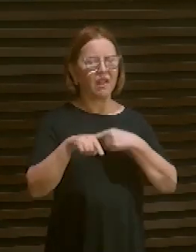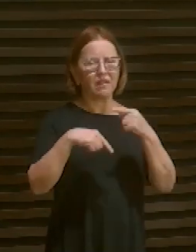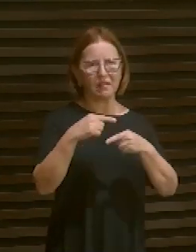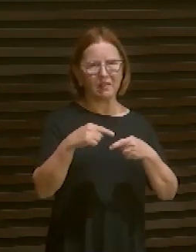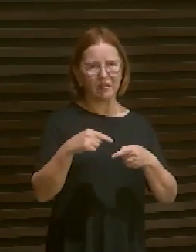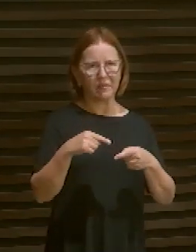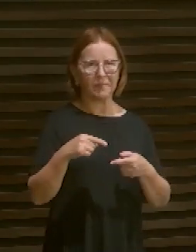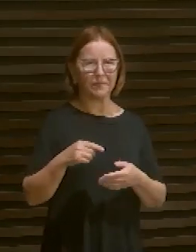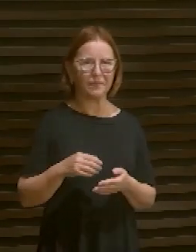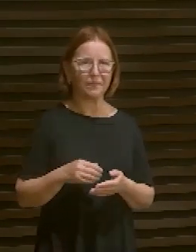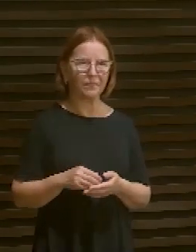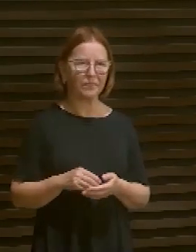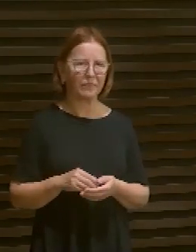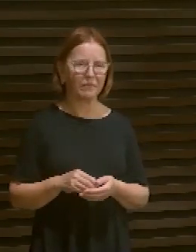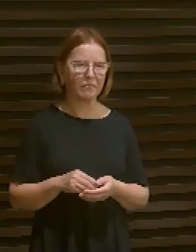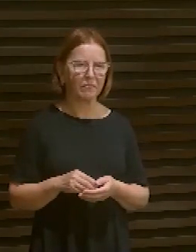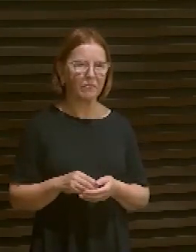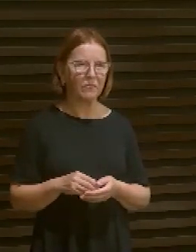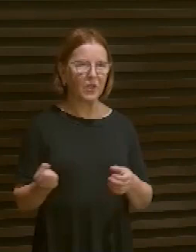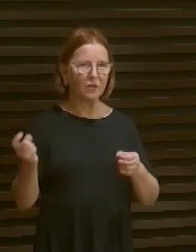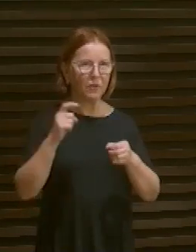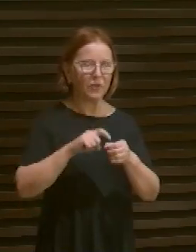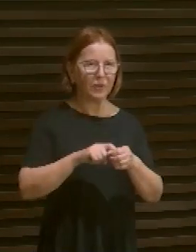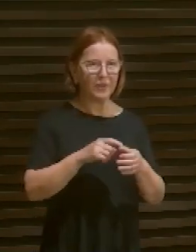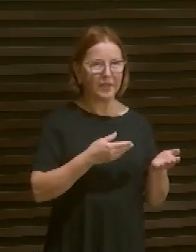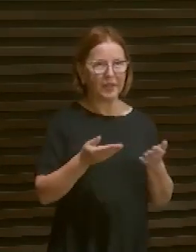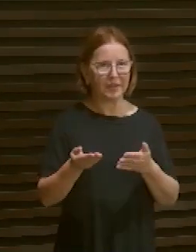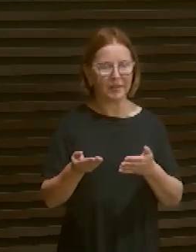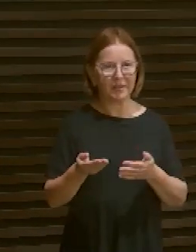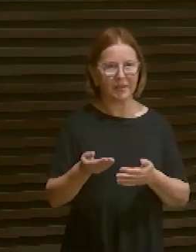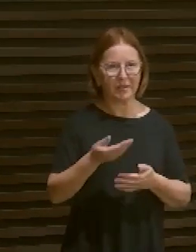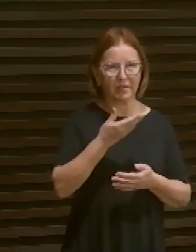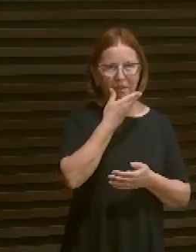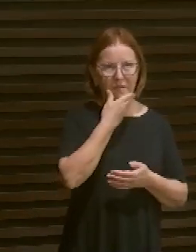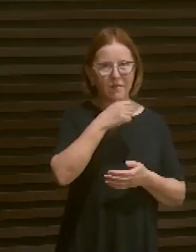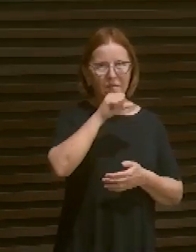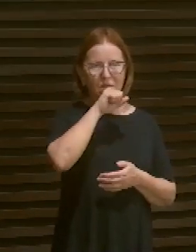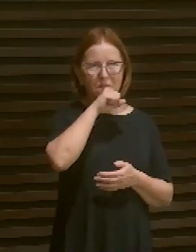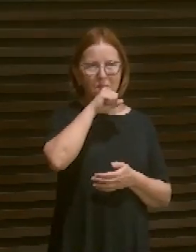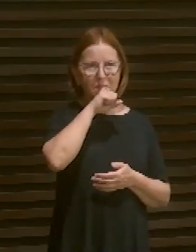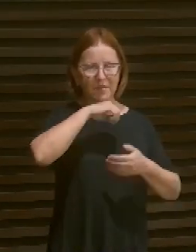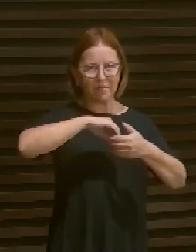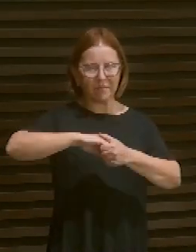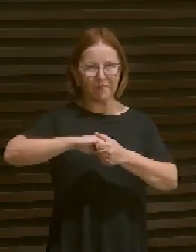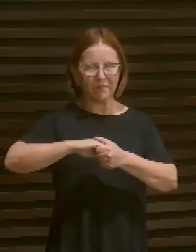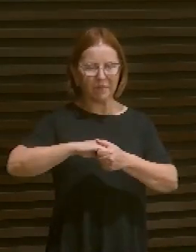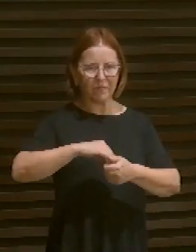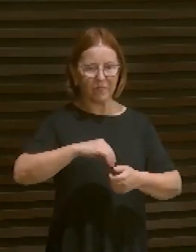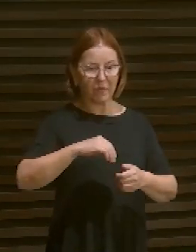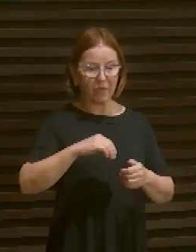depois, ele voltou trazendo o pai pelas mãos, mostrou lá a